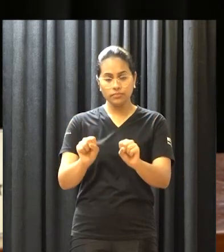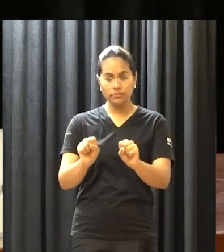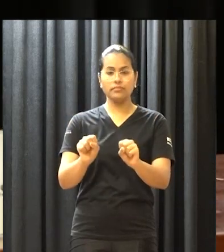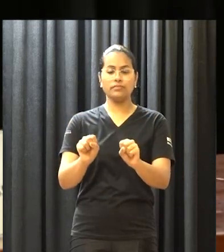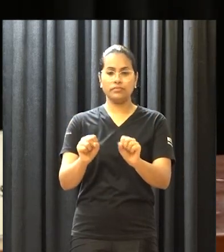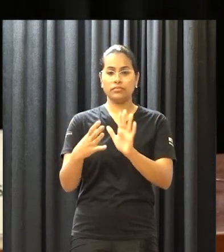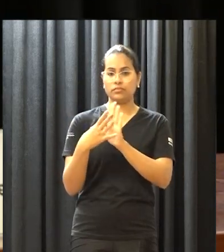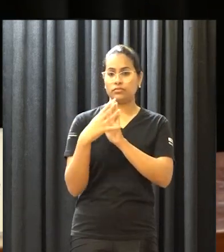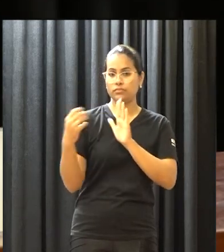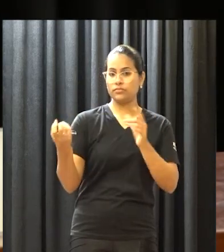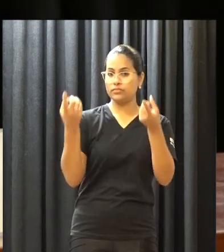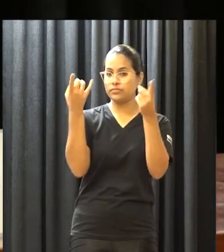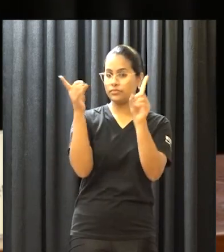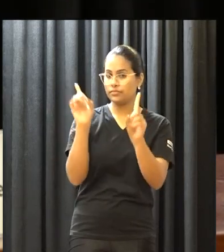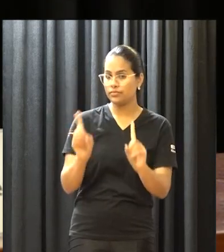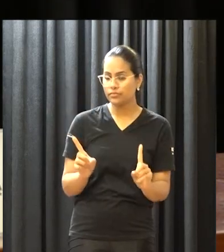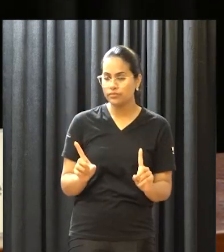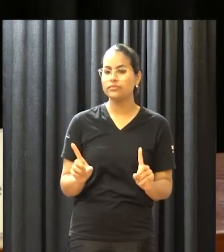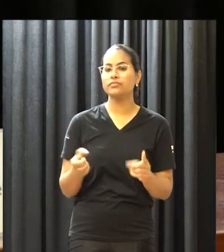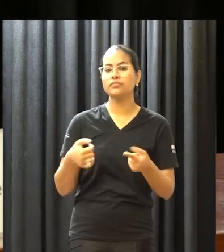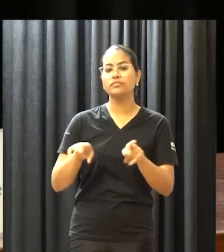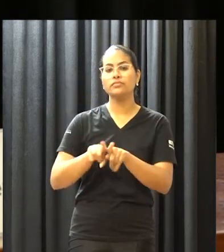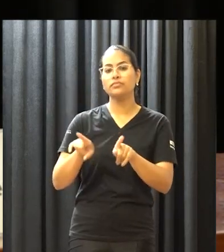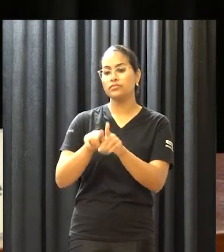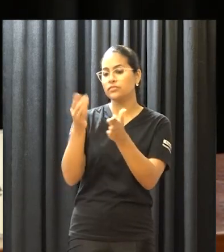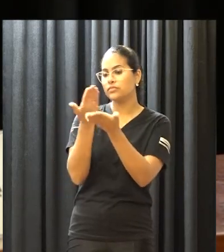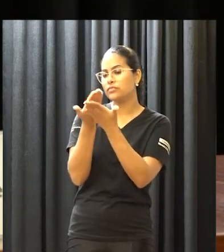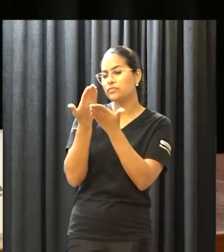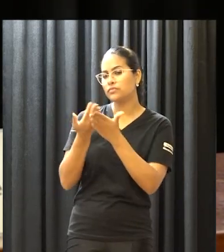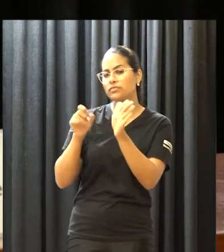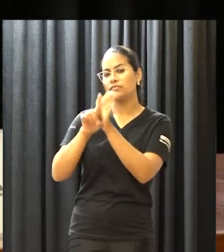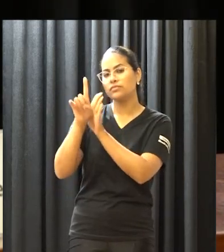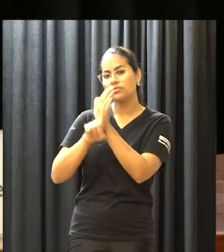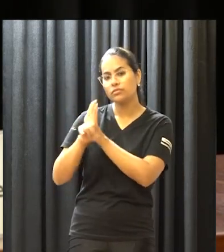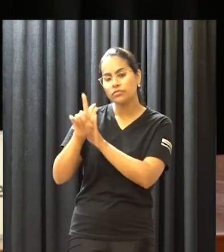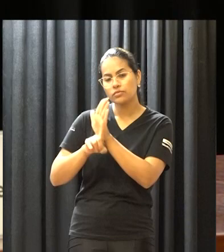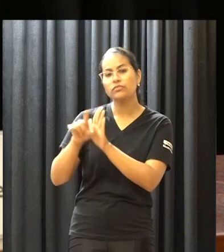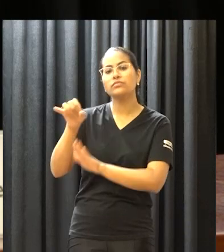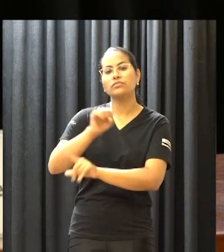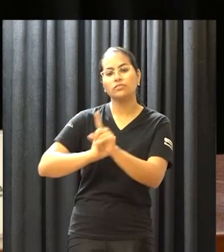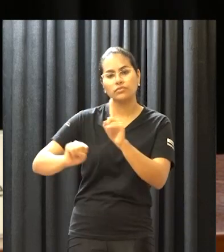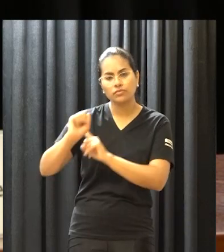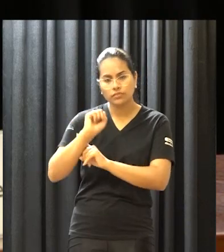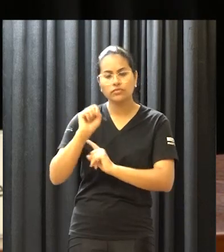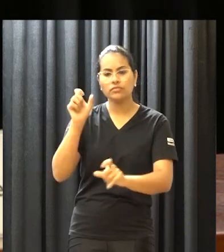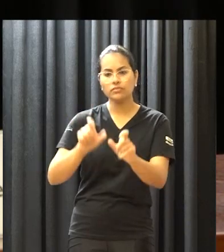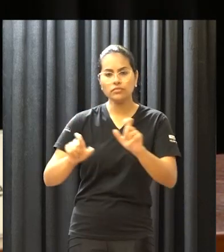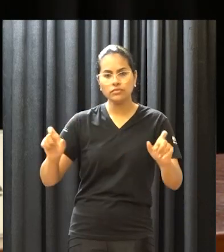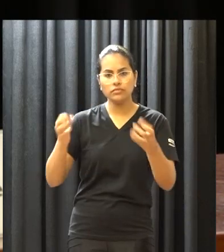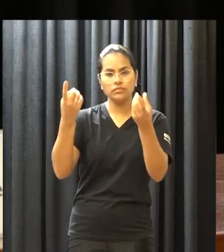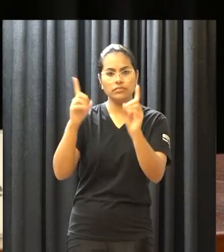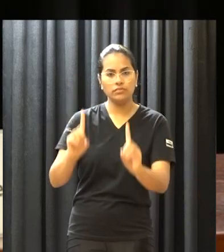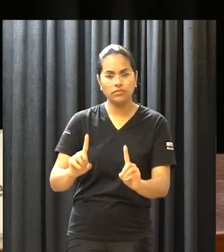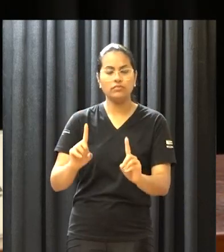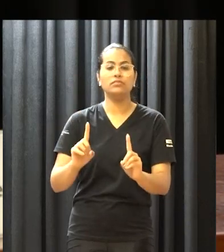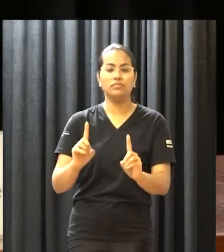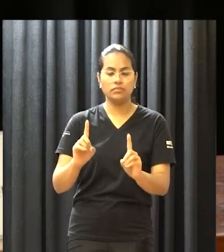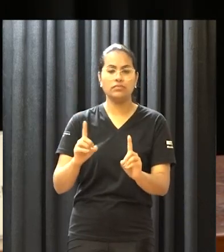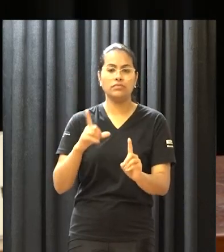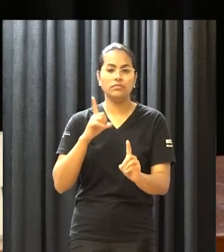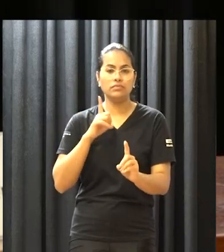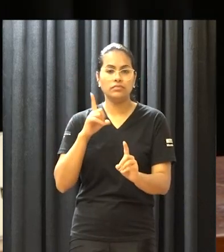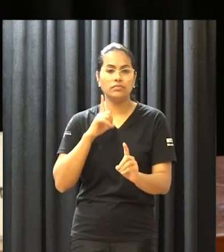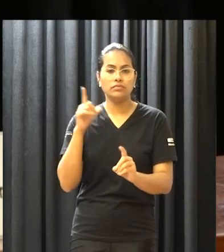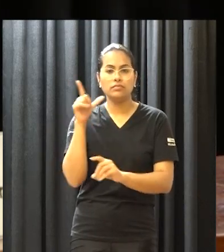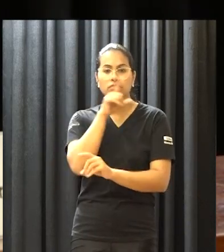das contribuições dos estudos feministas da deficiência para qualificar a atuação profissional em psicologia